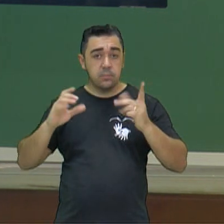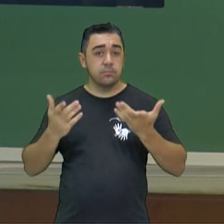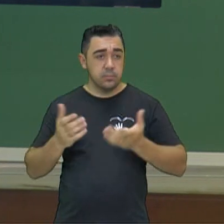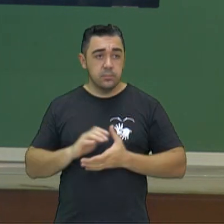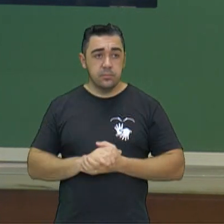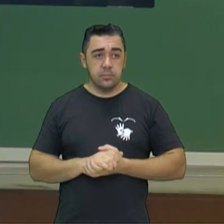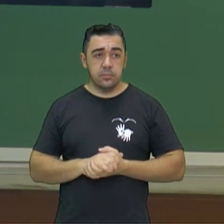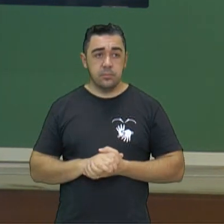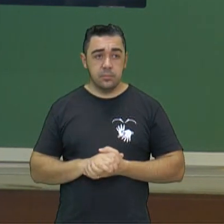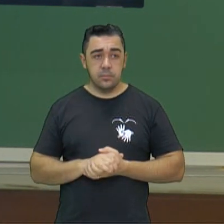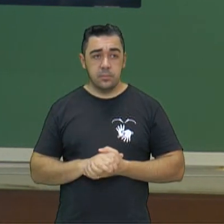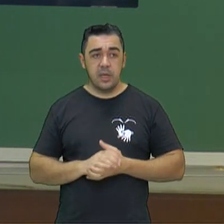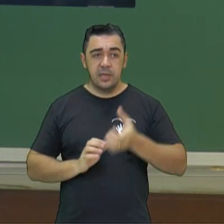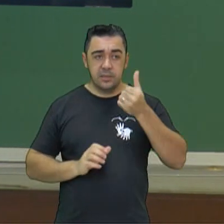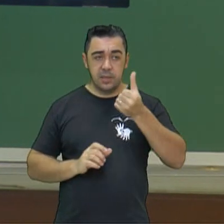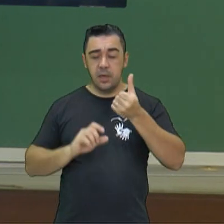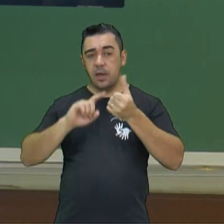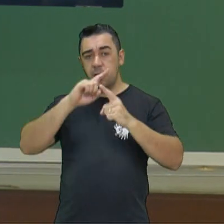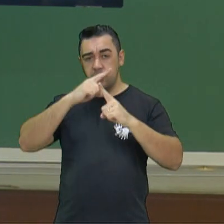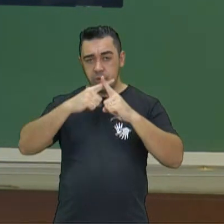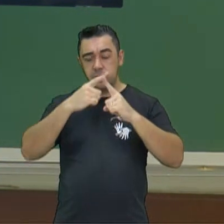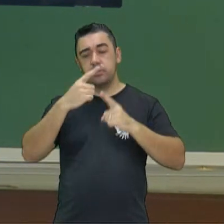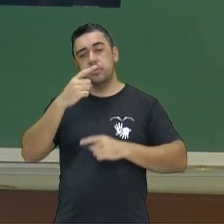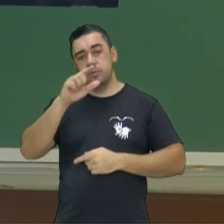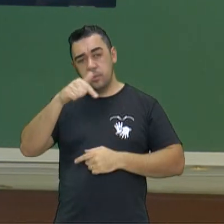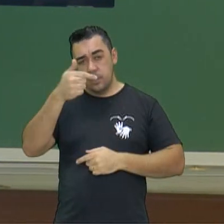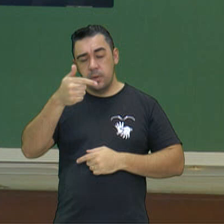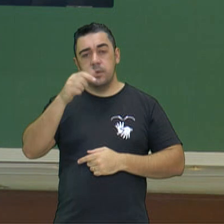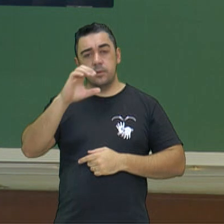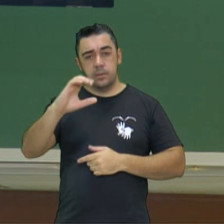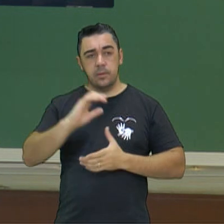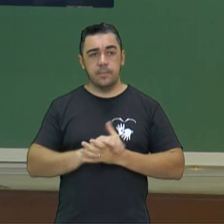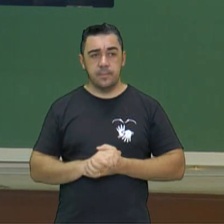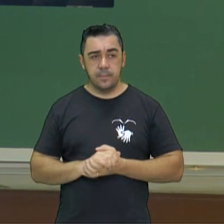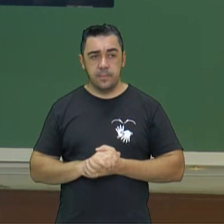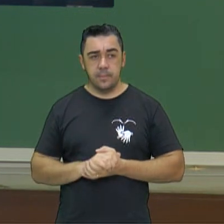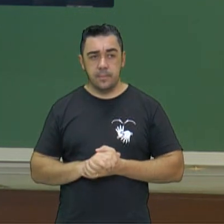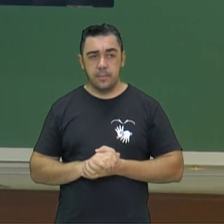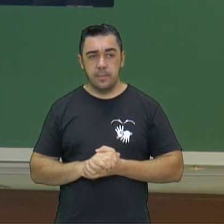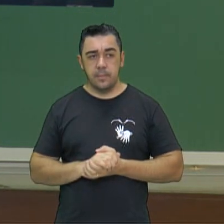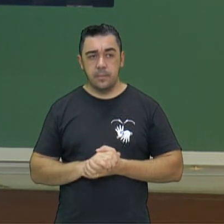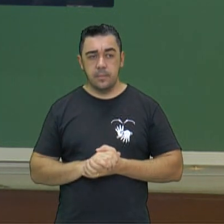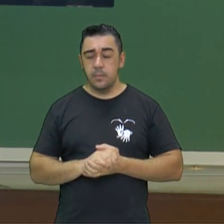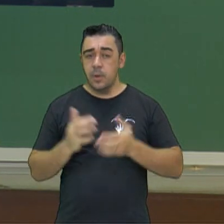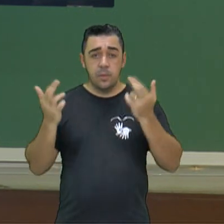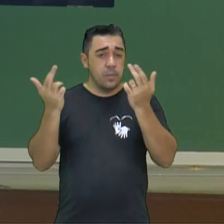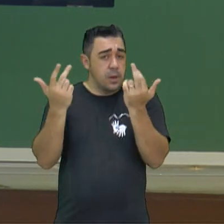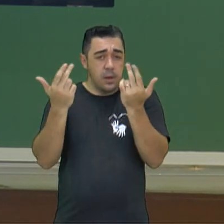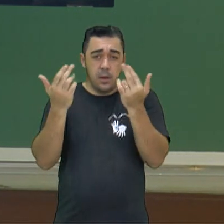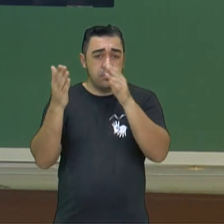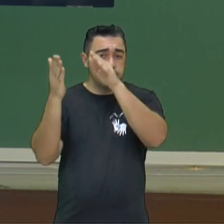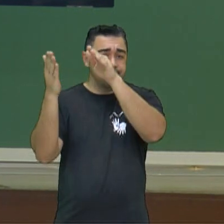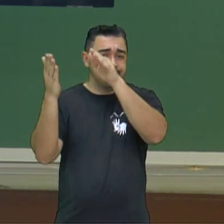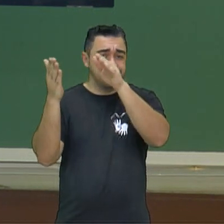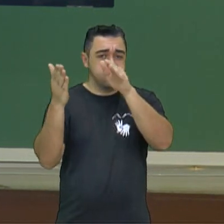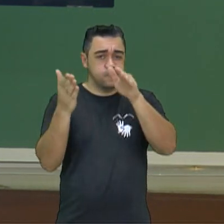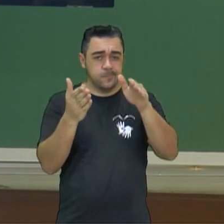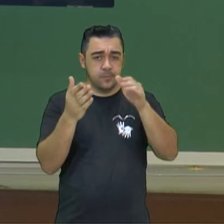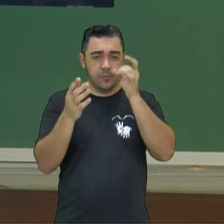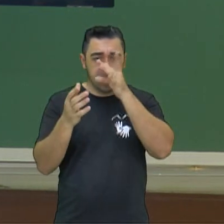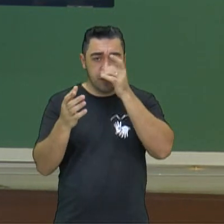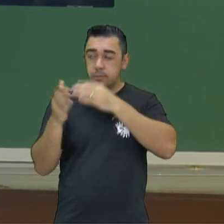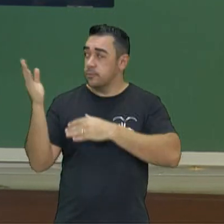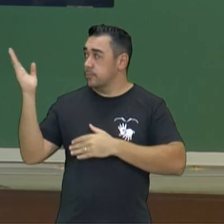6x² de c. Menos 6x² de c, esse vai cair fora com esse, eu